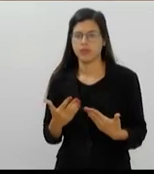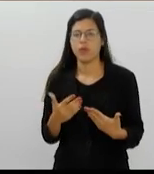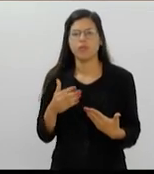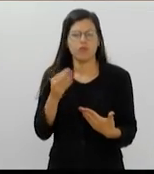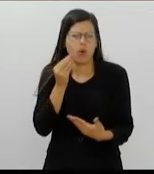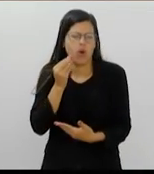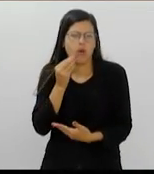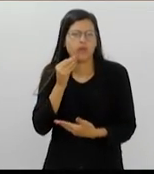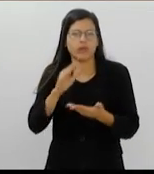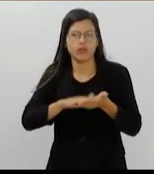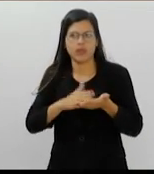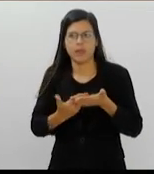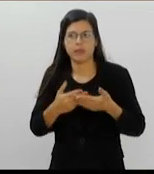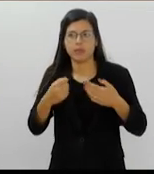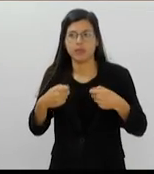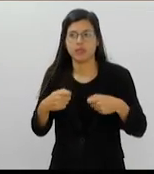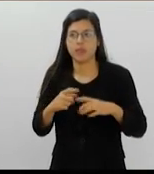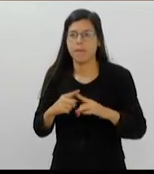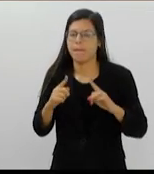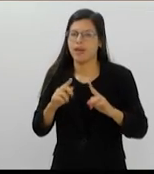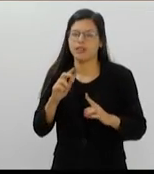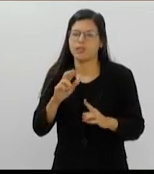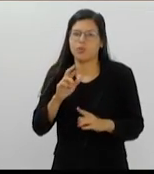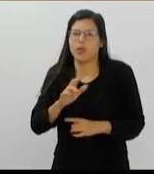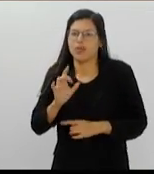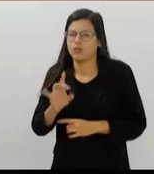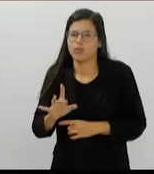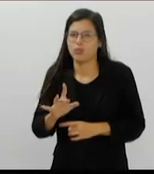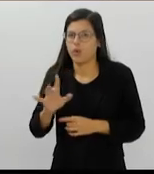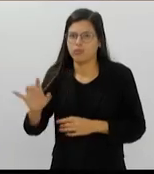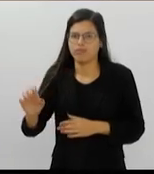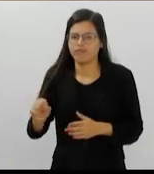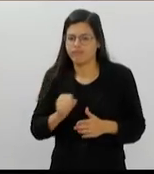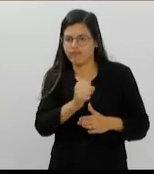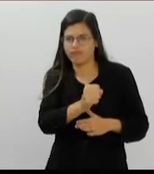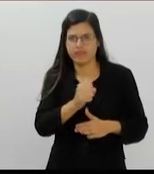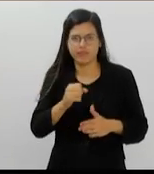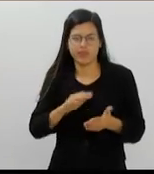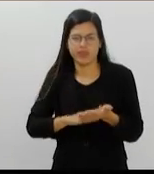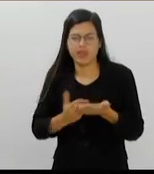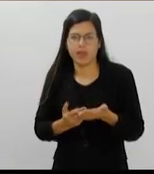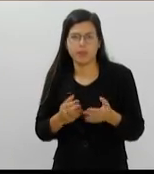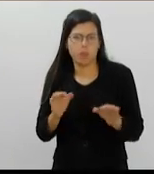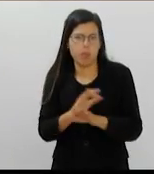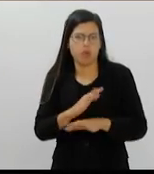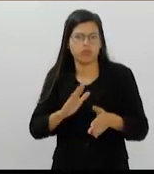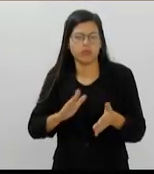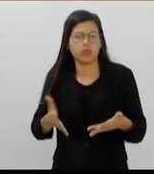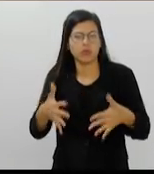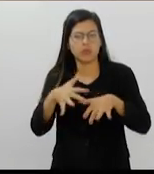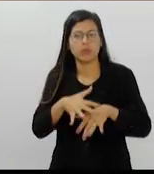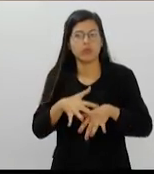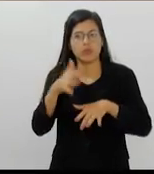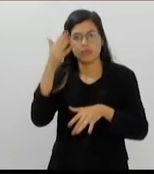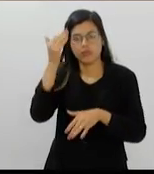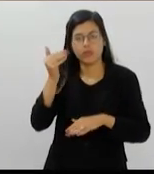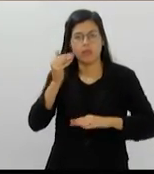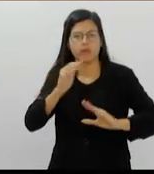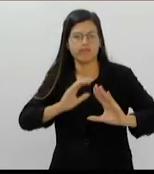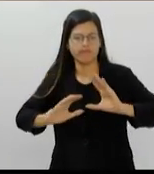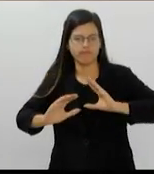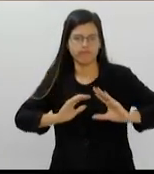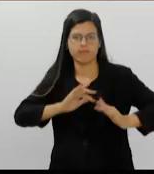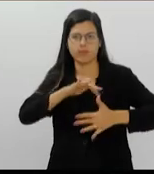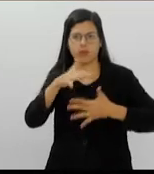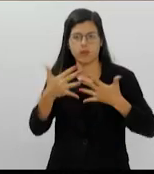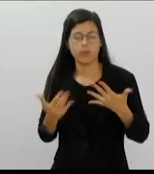é necessário, mas nem sempre isso significa inclusão. Saber a linguagem, saber Libras, isso também é fundamental.